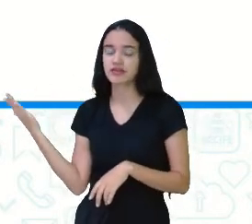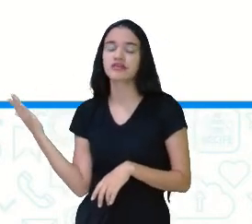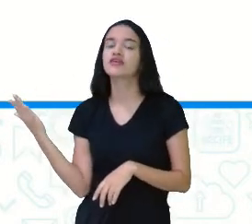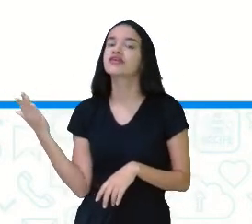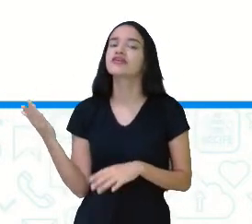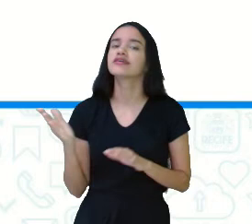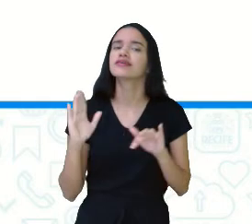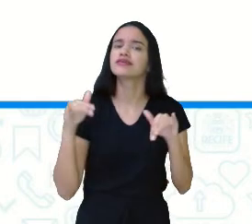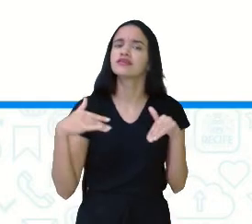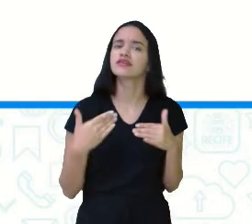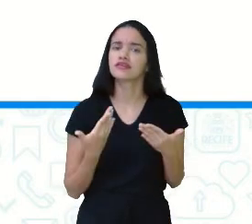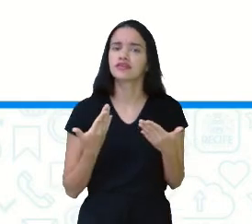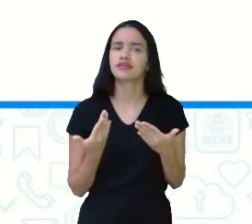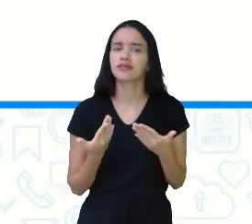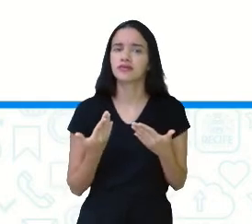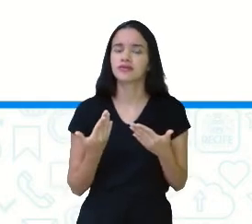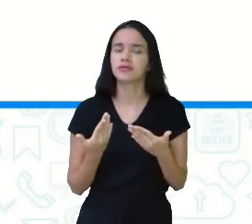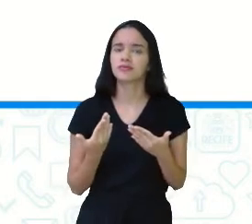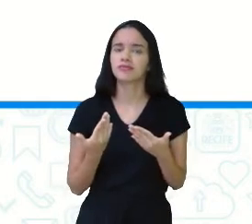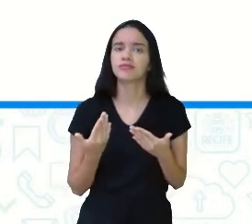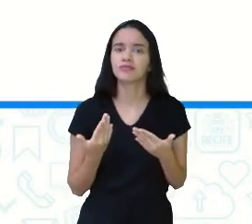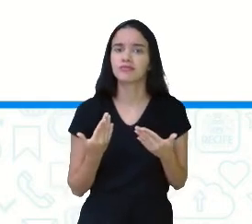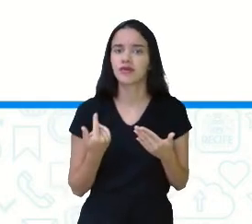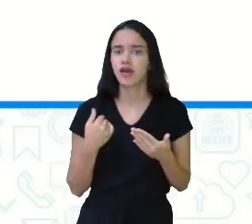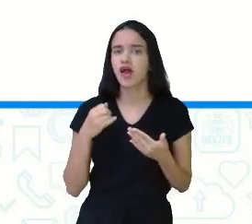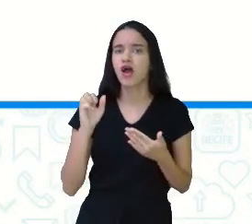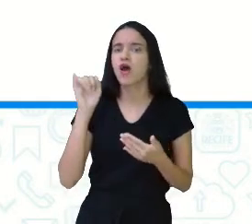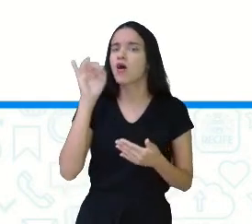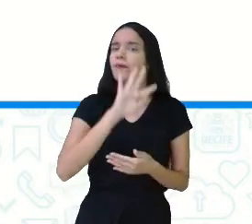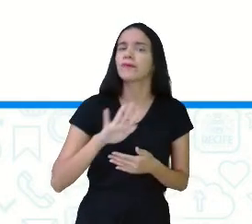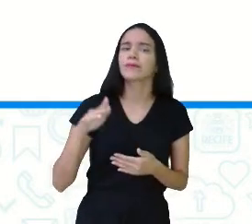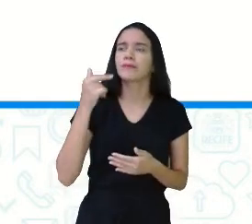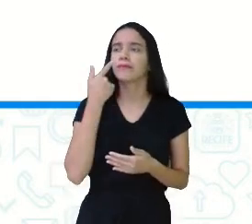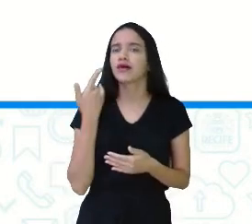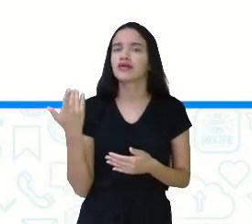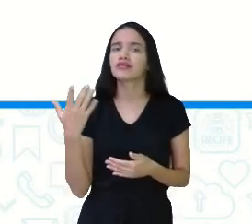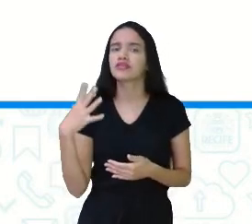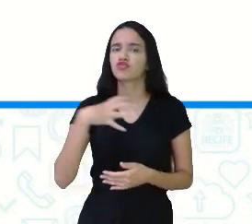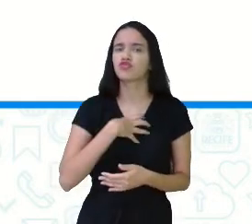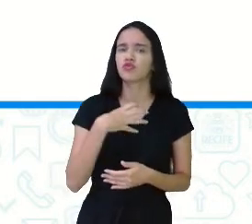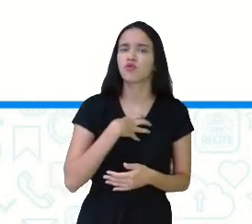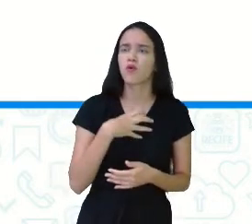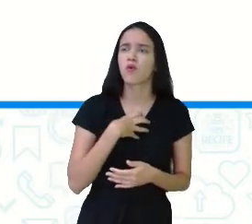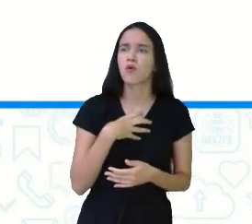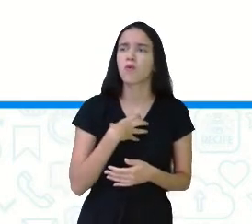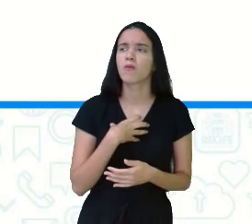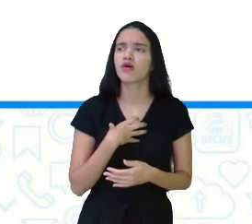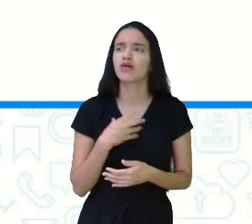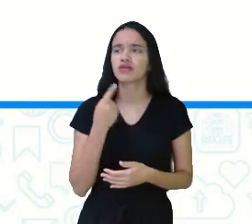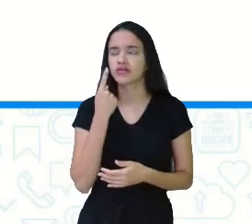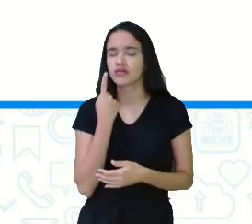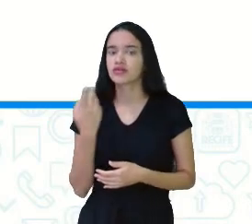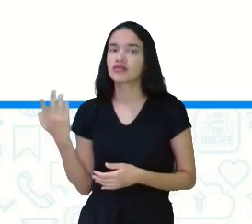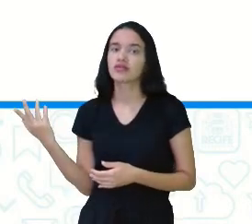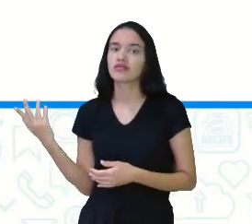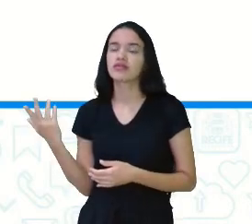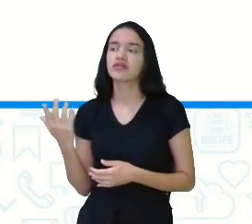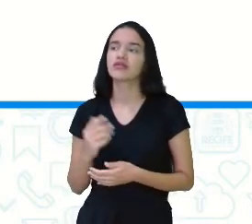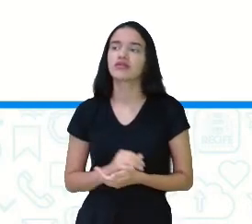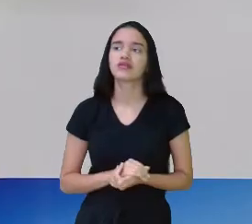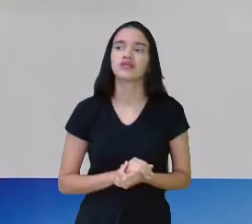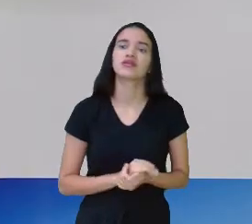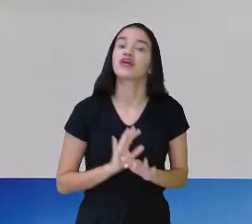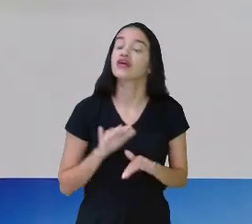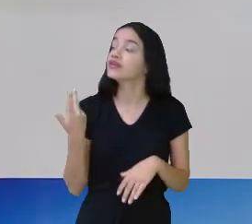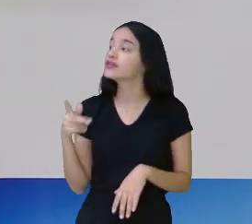E aí? Quais figuras geométricas? Na verdade, são possíveis, devia explorar aí, tá errado.